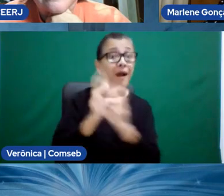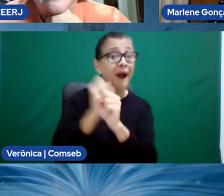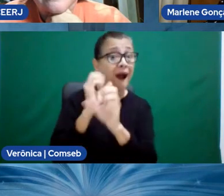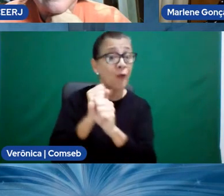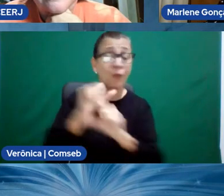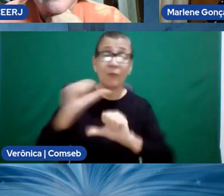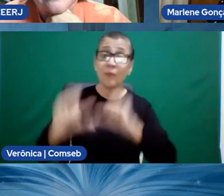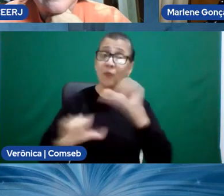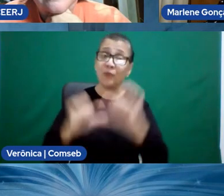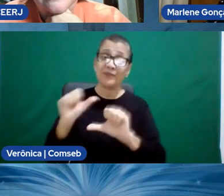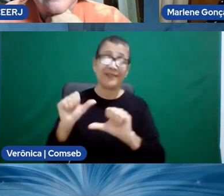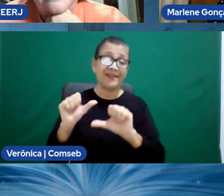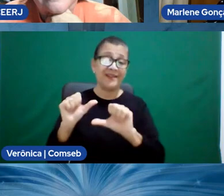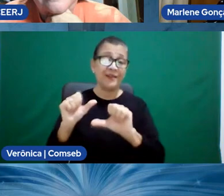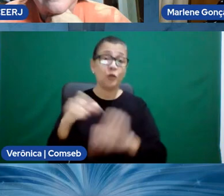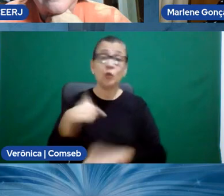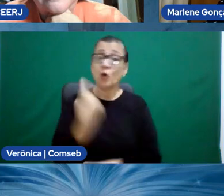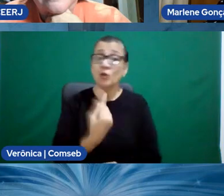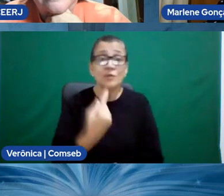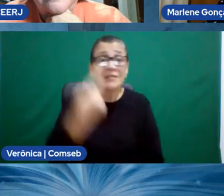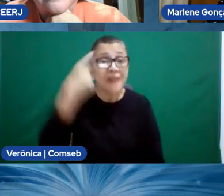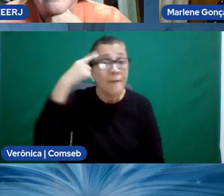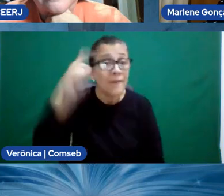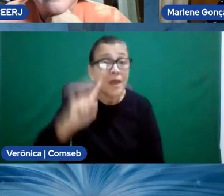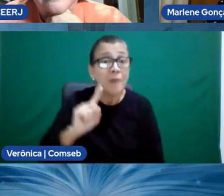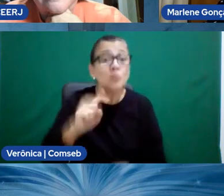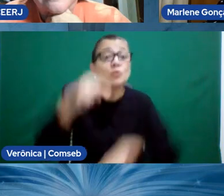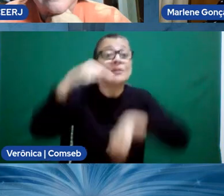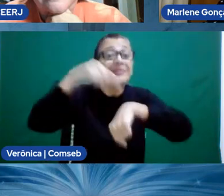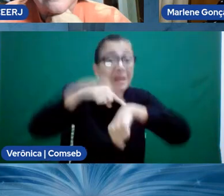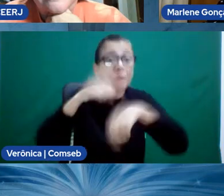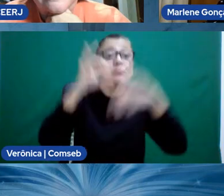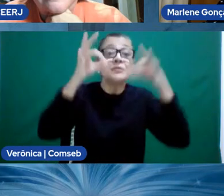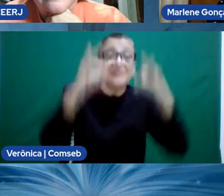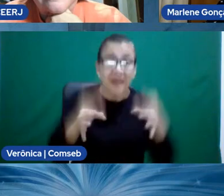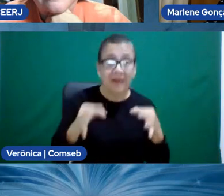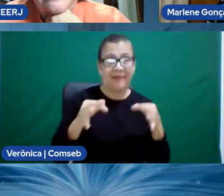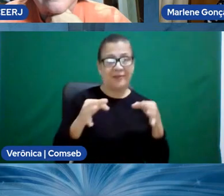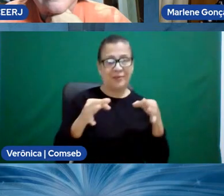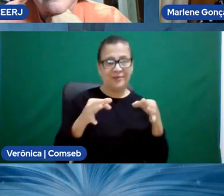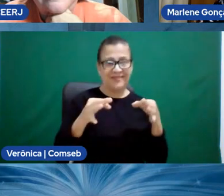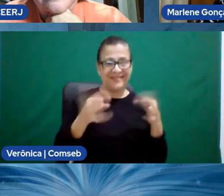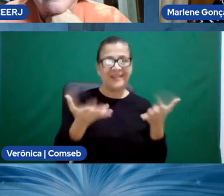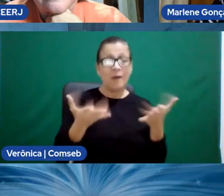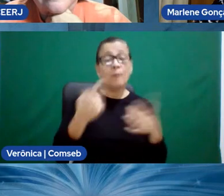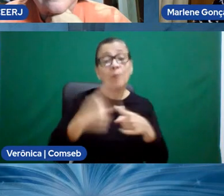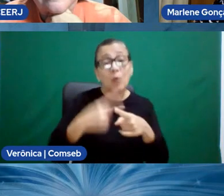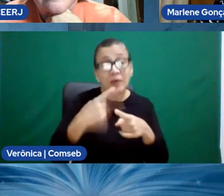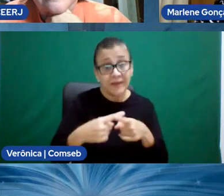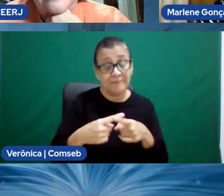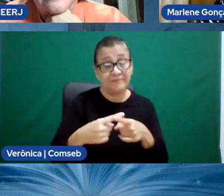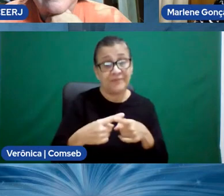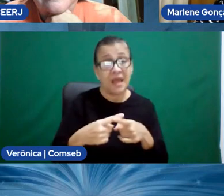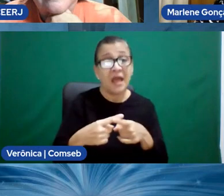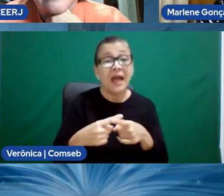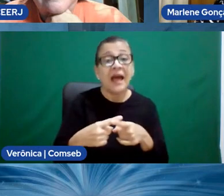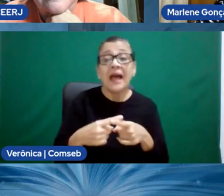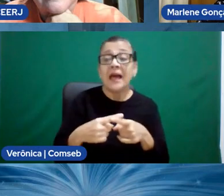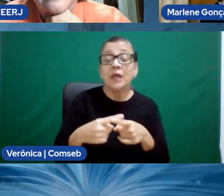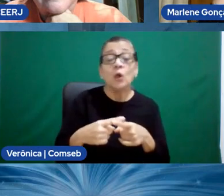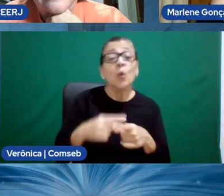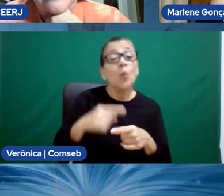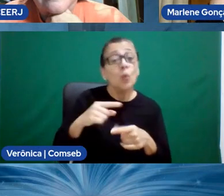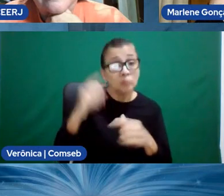não sabemos o tempo preciso. Por quê? Porque cada vez, cada dia, descobre-se seres mais